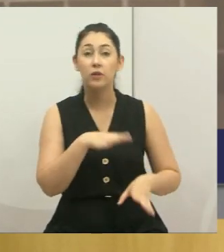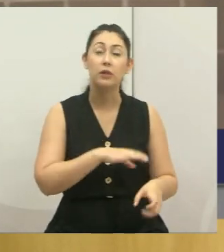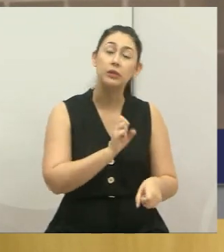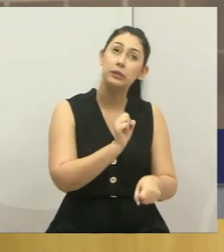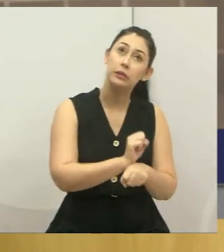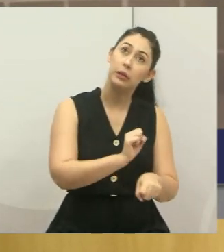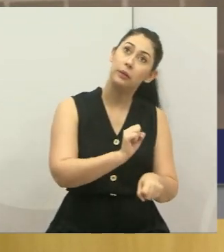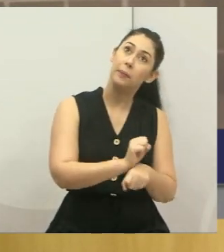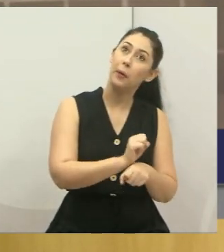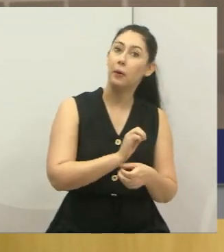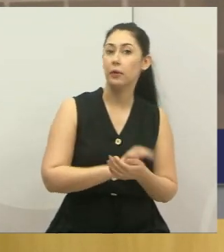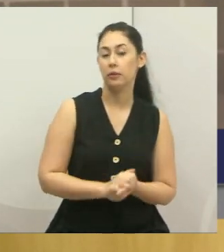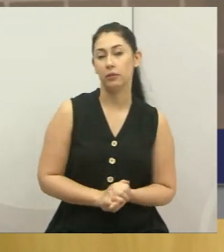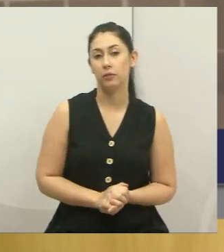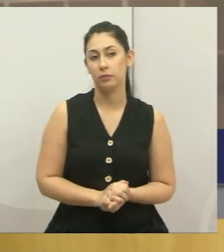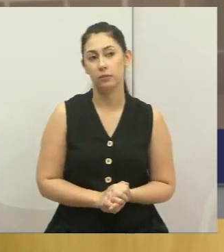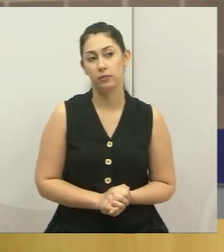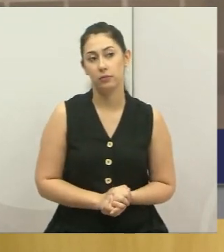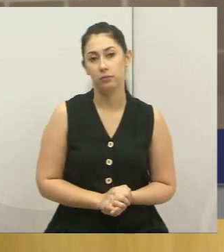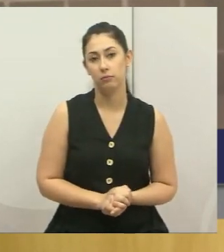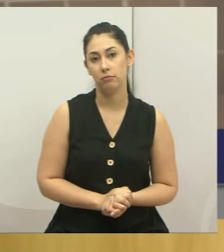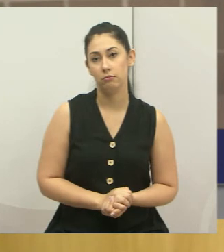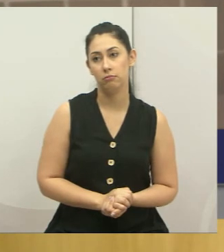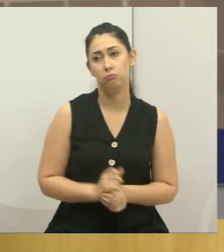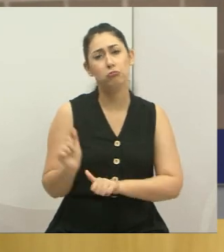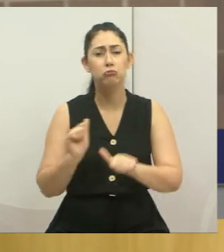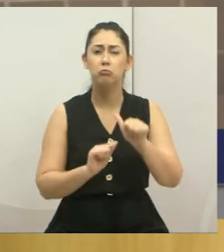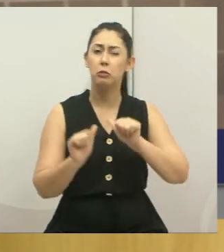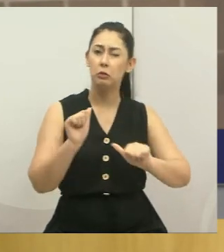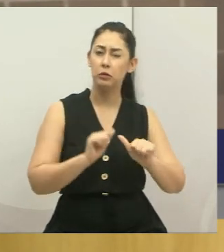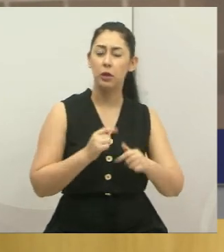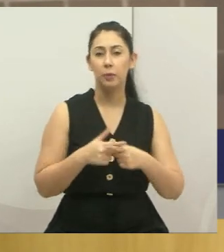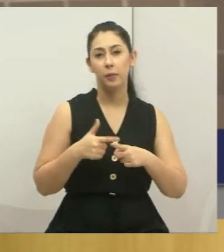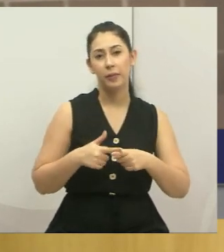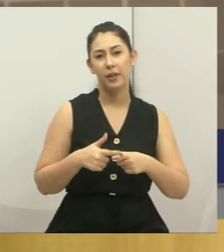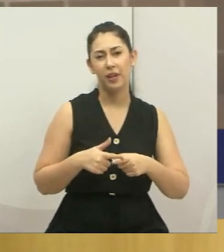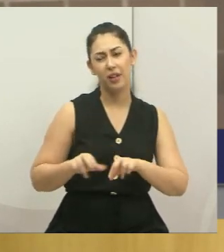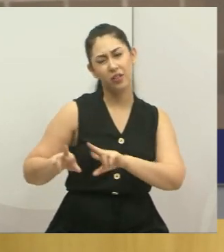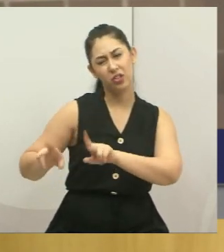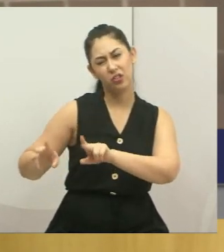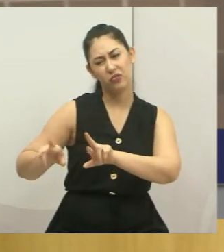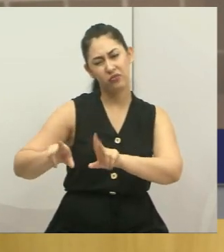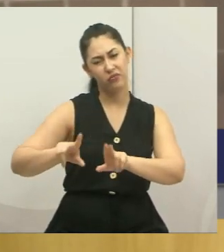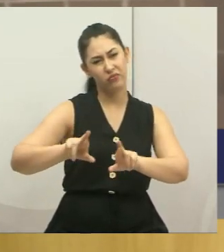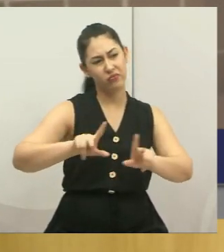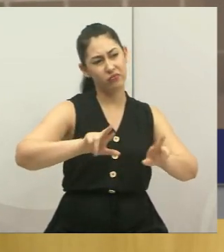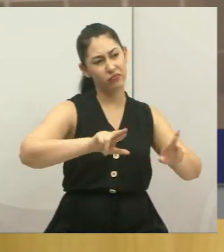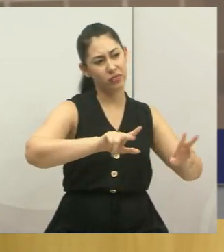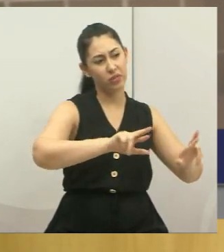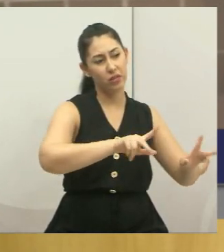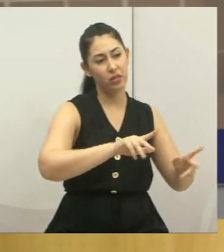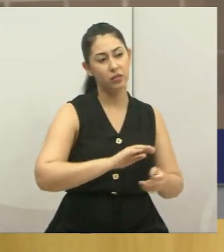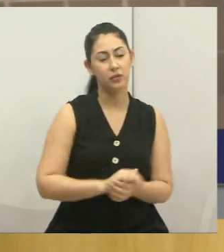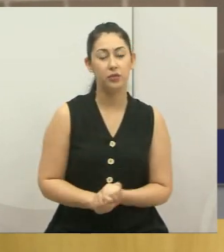pode demorar 1 hora, né? Então varia muito, porque as redes têm profundidades diferentes, são materiais diferentes,